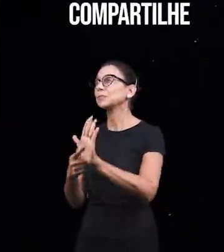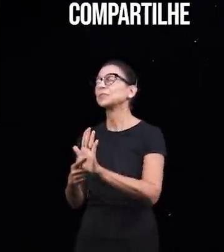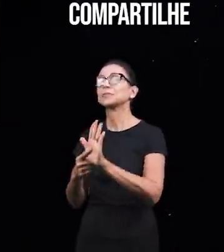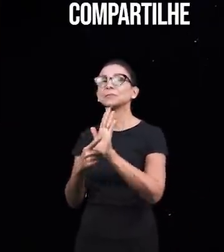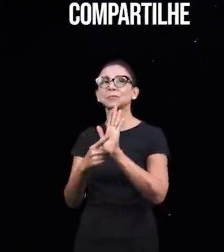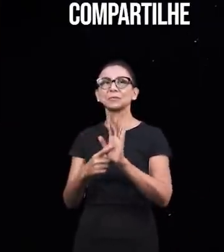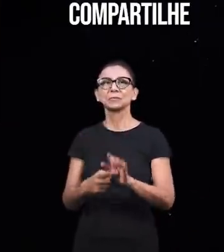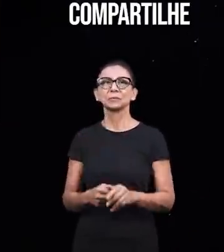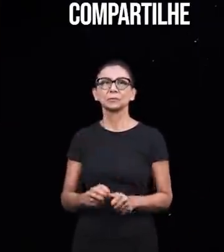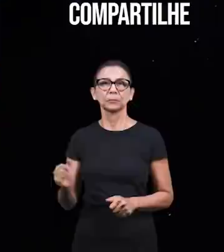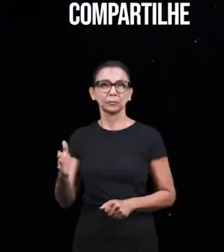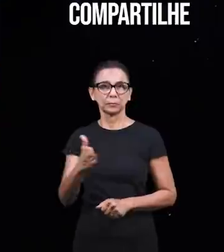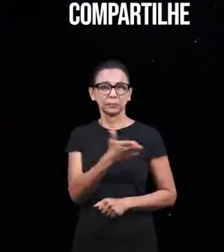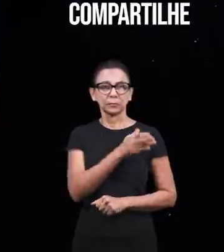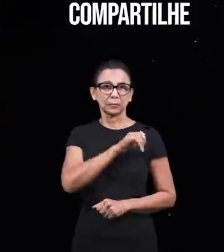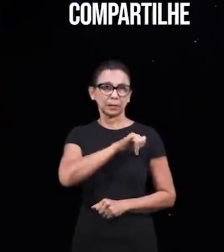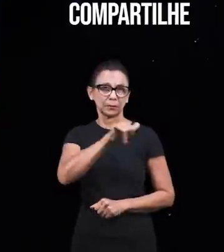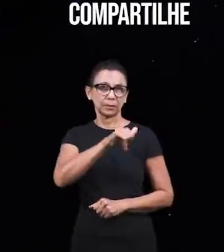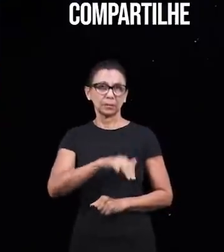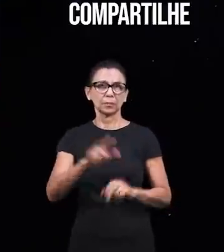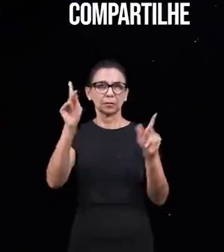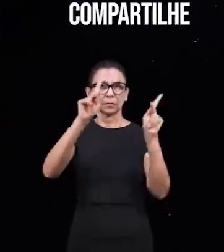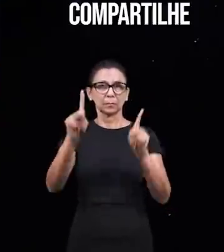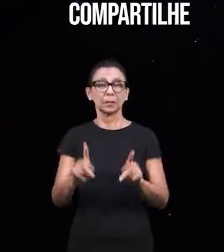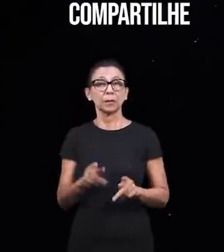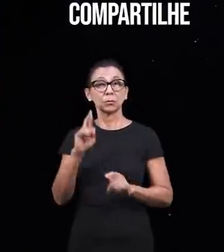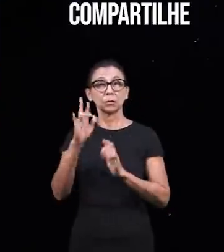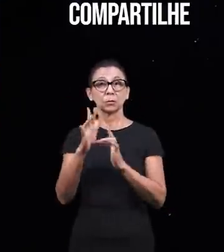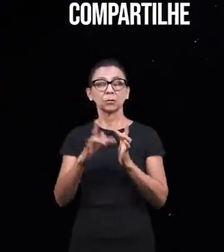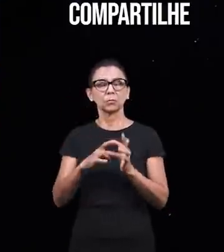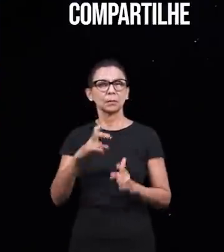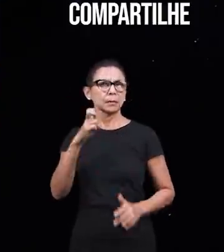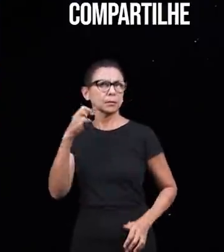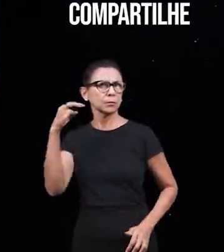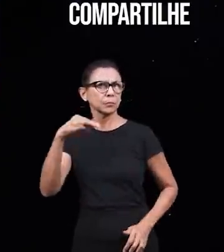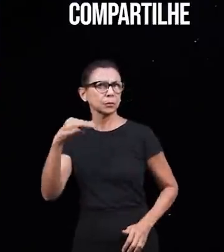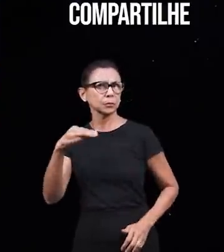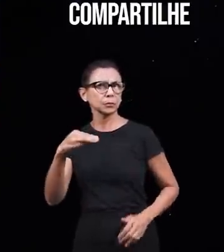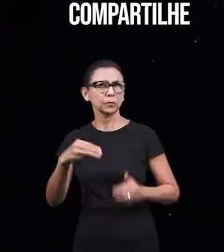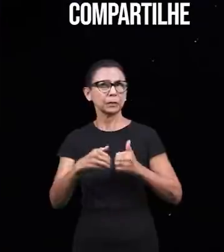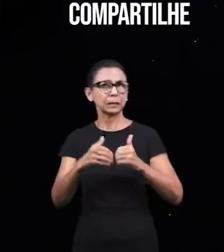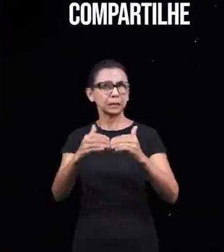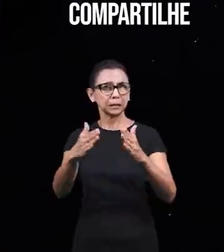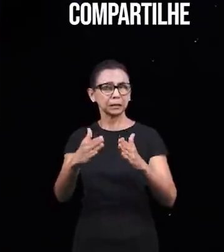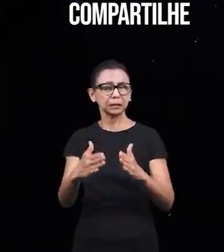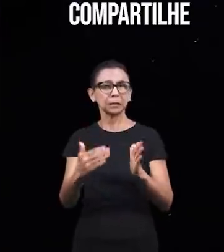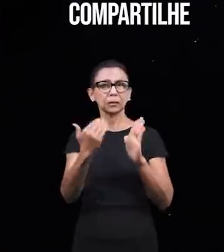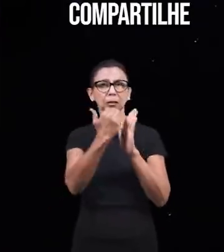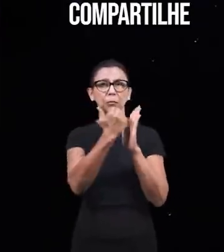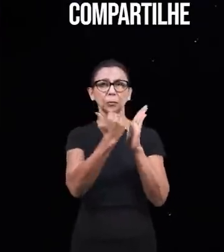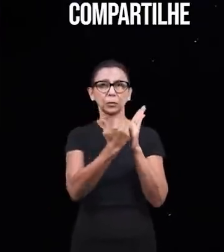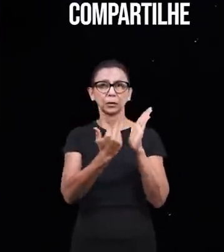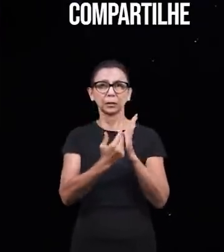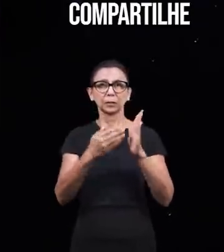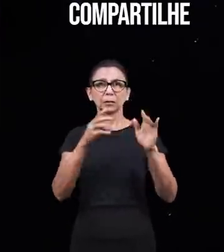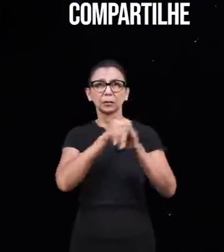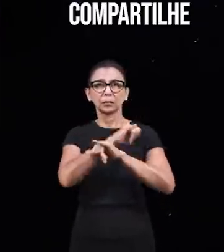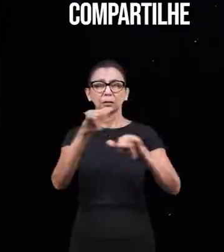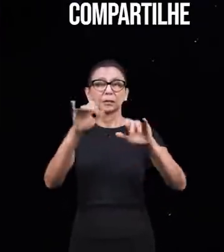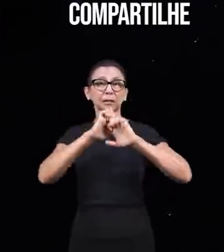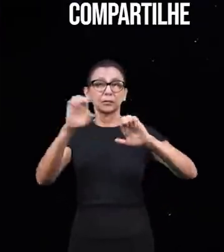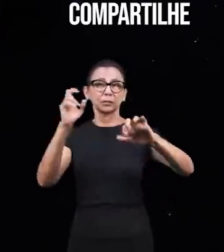A paz do Senhor Jesus. Dentro de 5 minutos, daremos início ao programa Anunciando o Evangelho